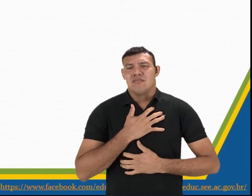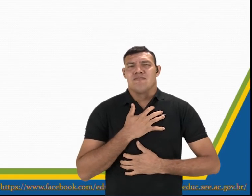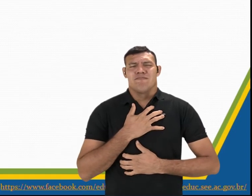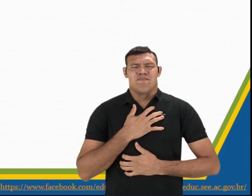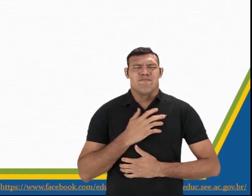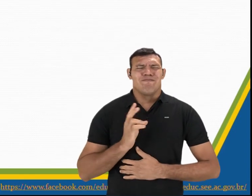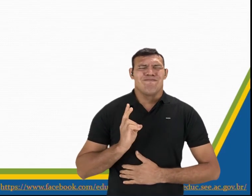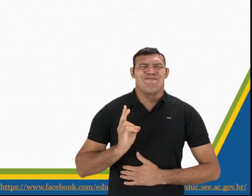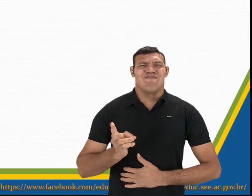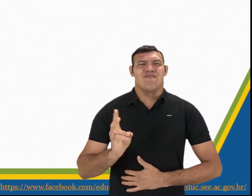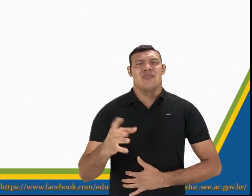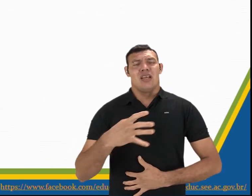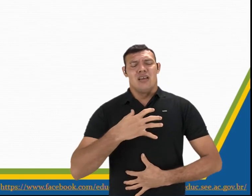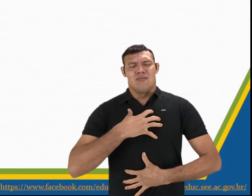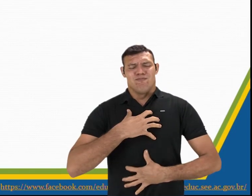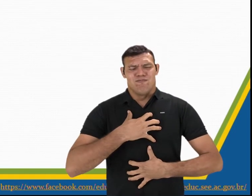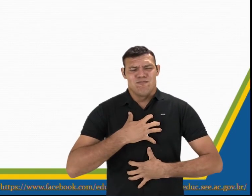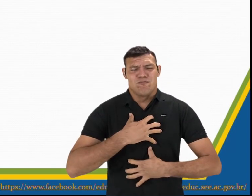Então,